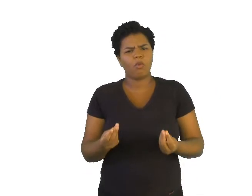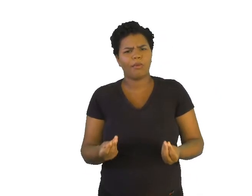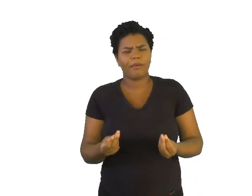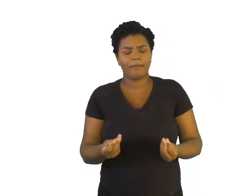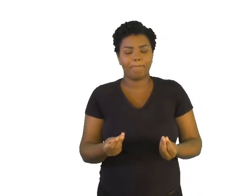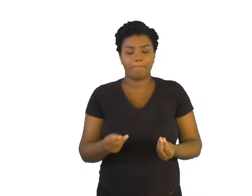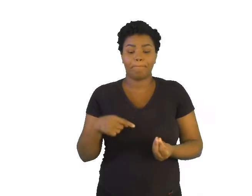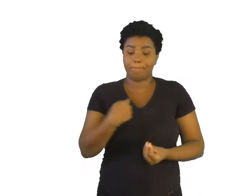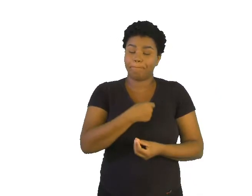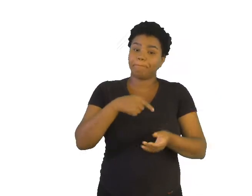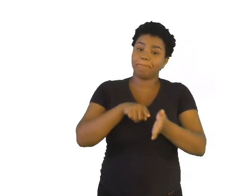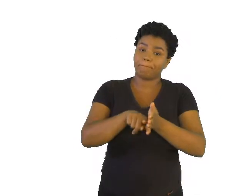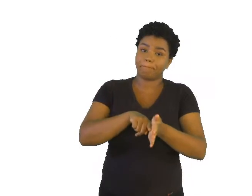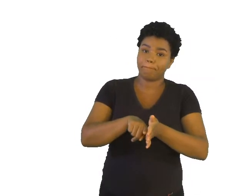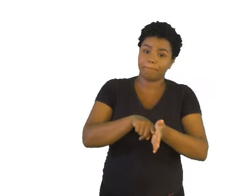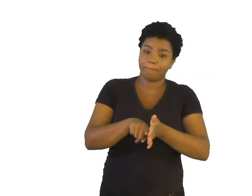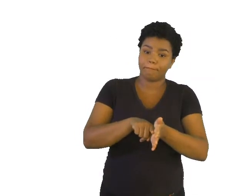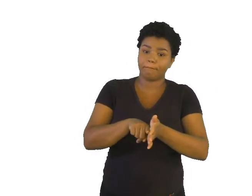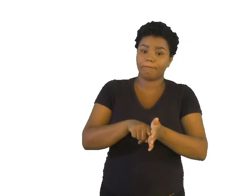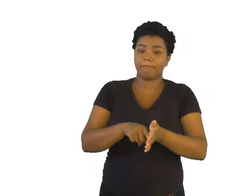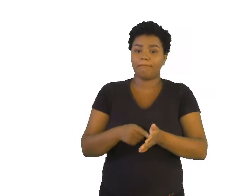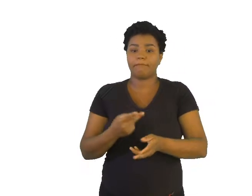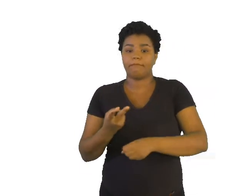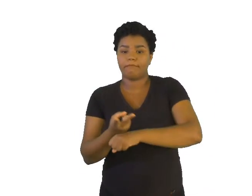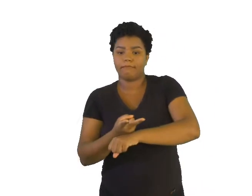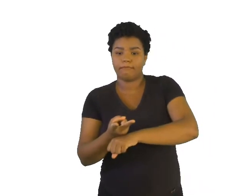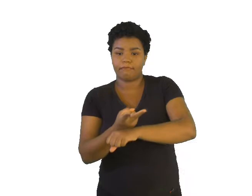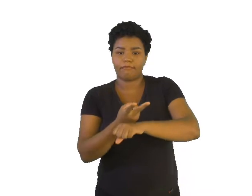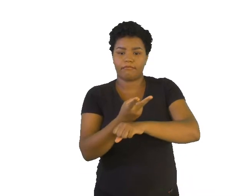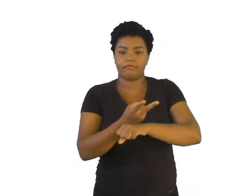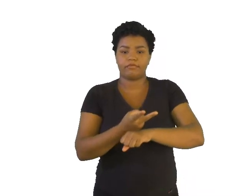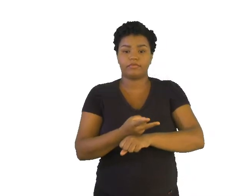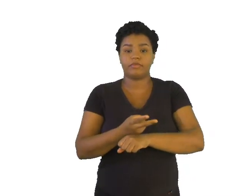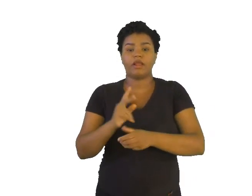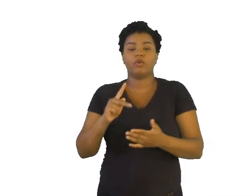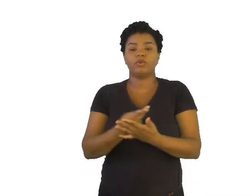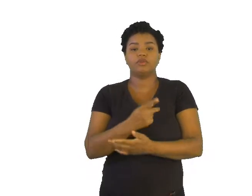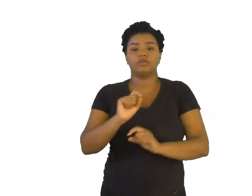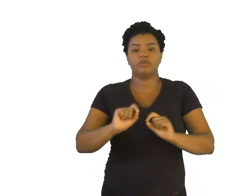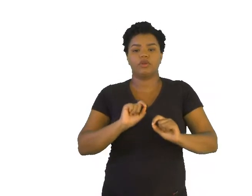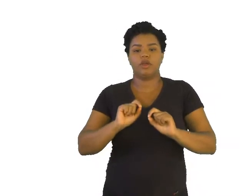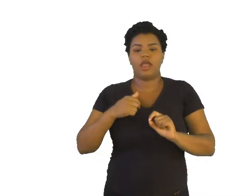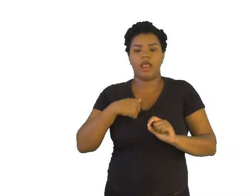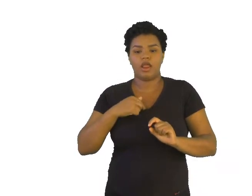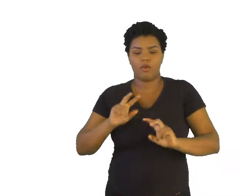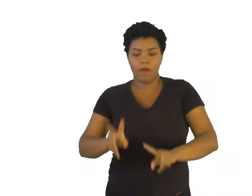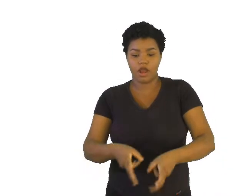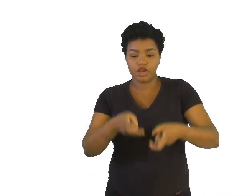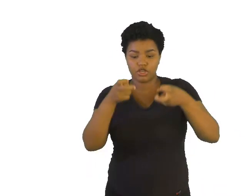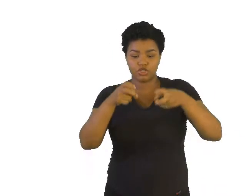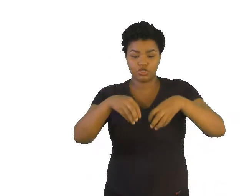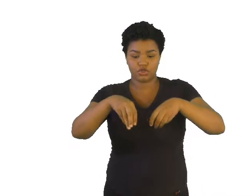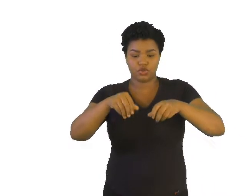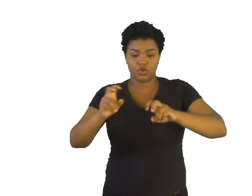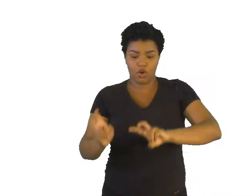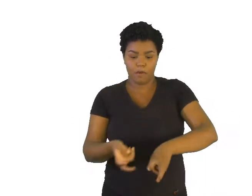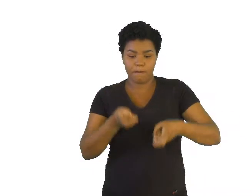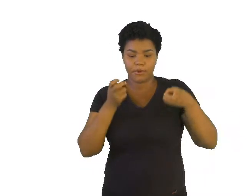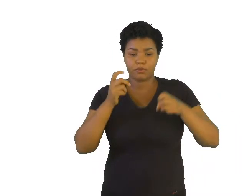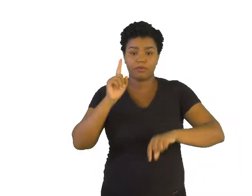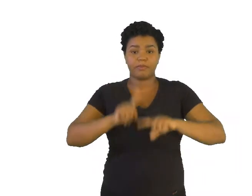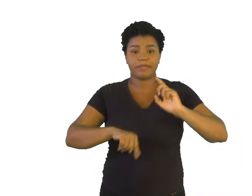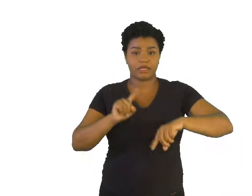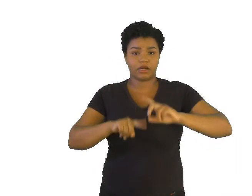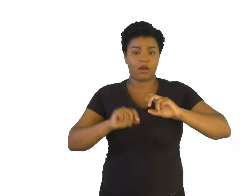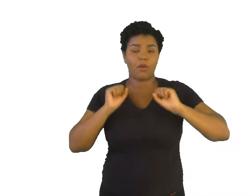Nós pesquisando, nós buscando, o que acontece? Eu retiro do solo materiais no qual